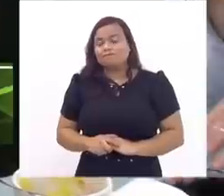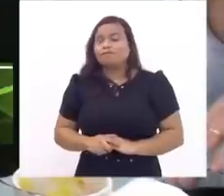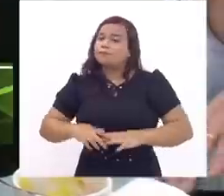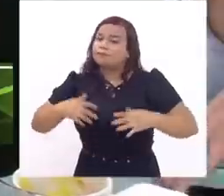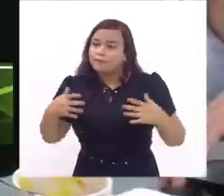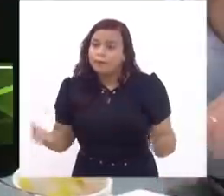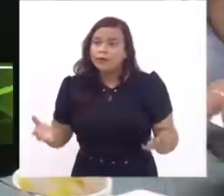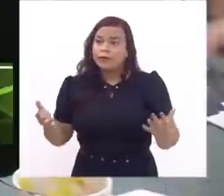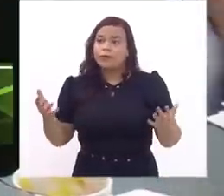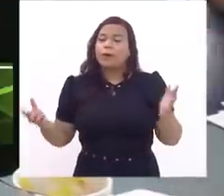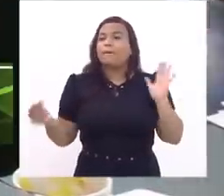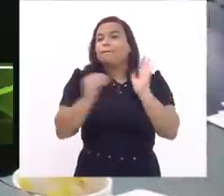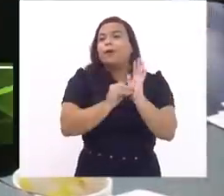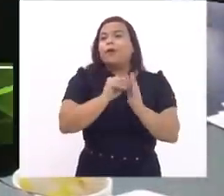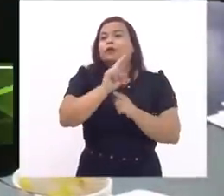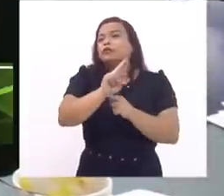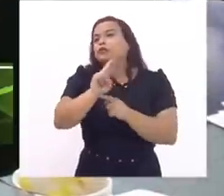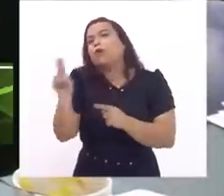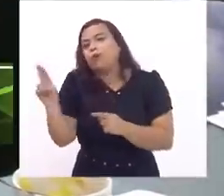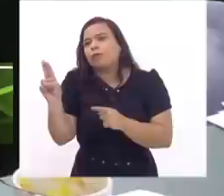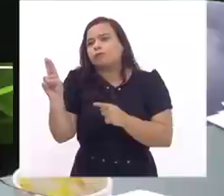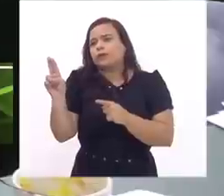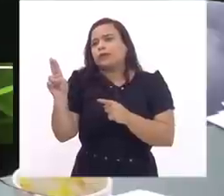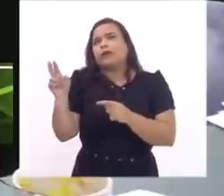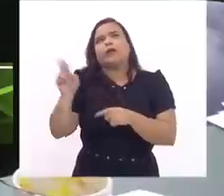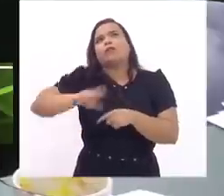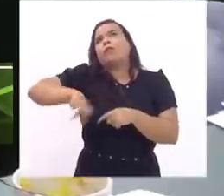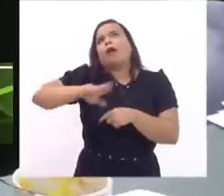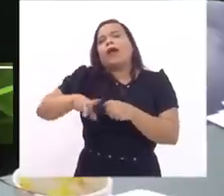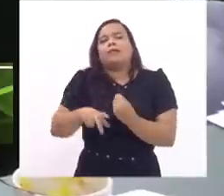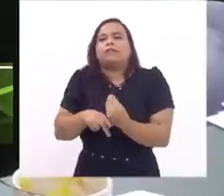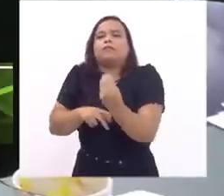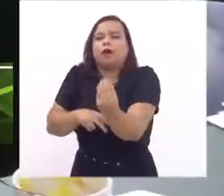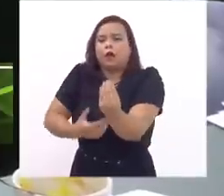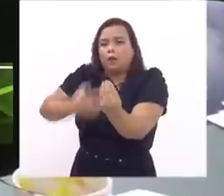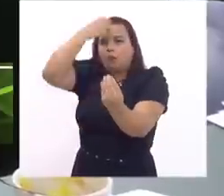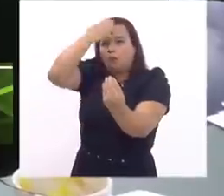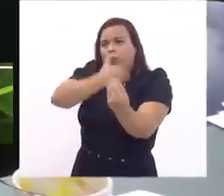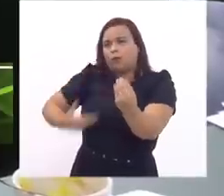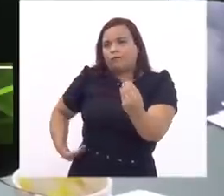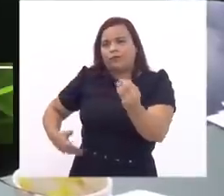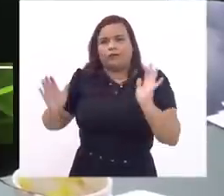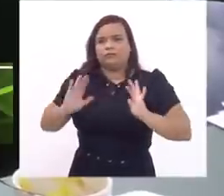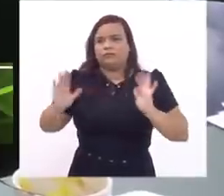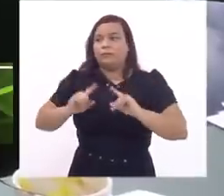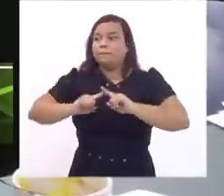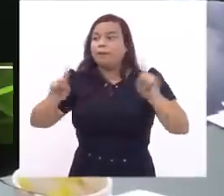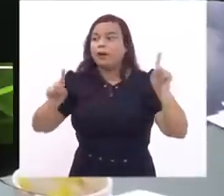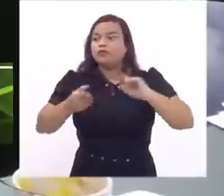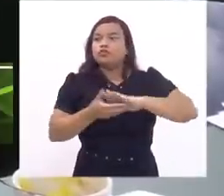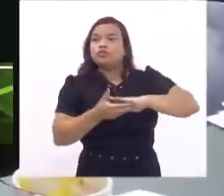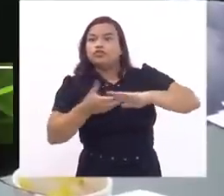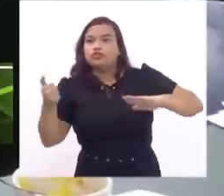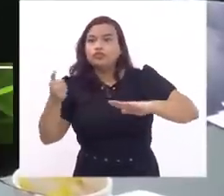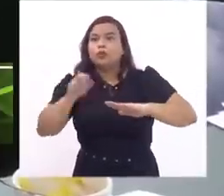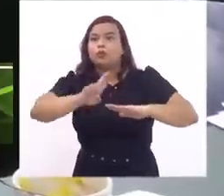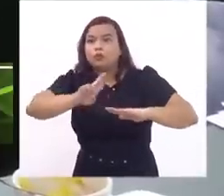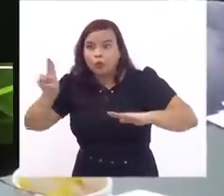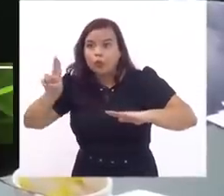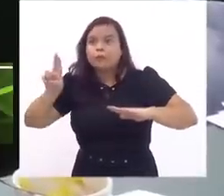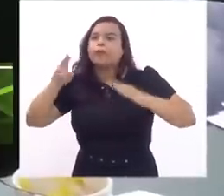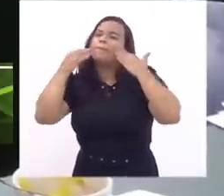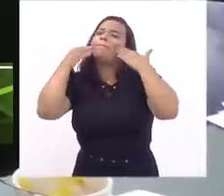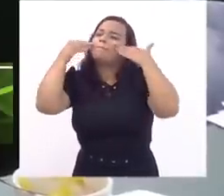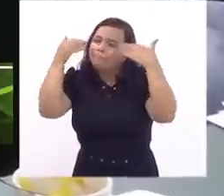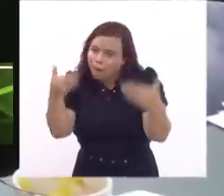colocar um nome não vai imputar a culpa ao governo, mas retirar um nome diz muito